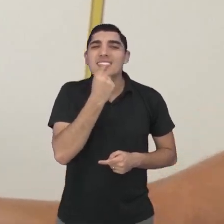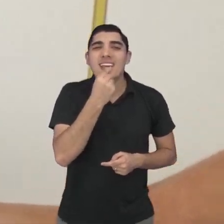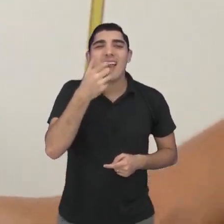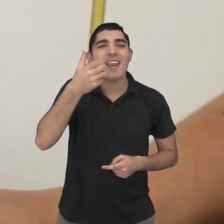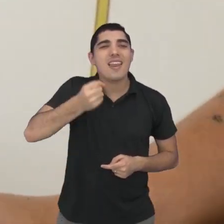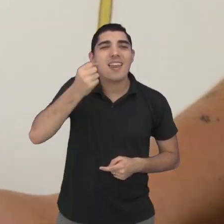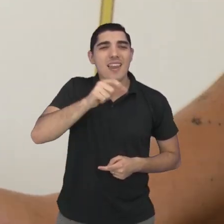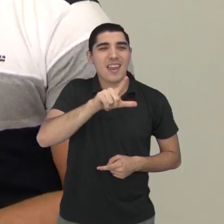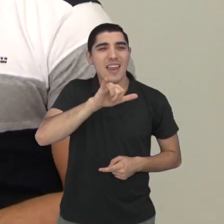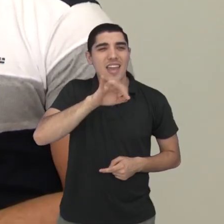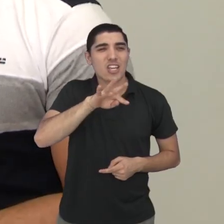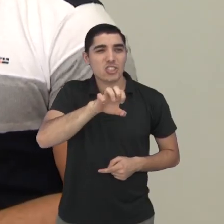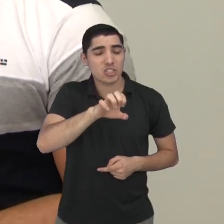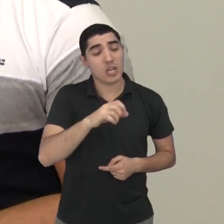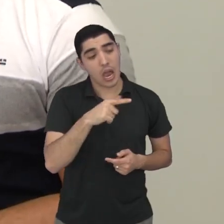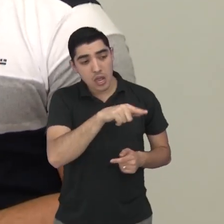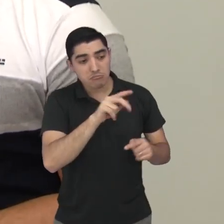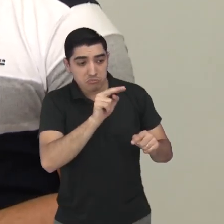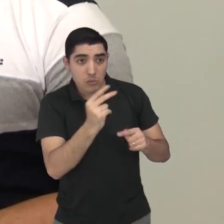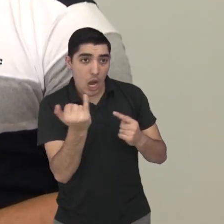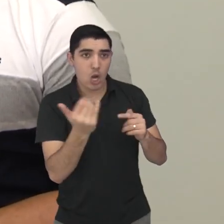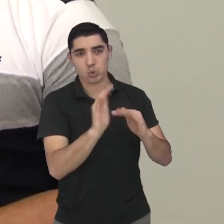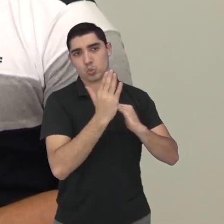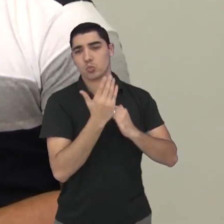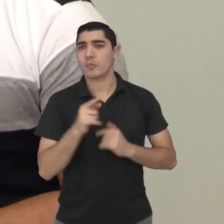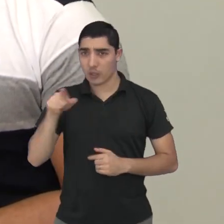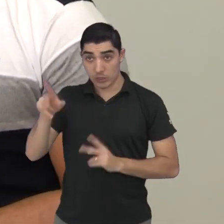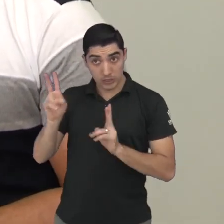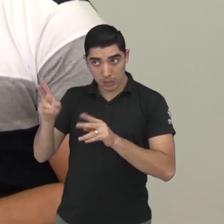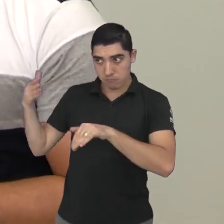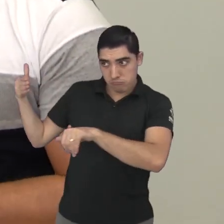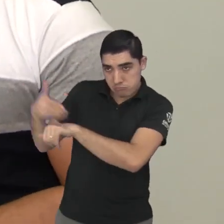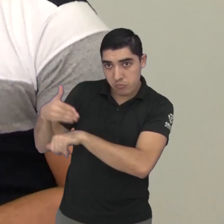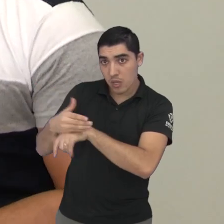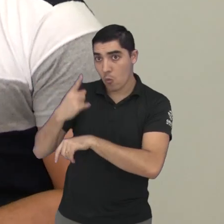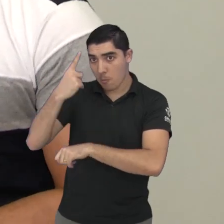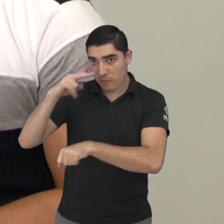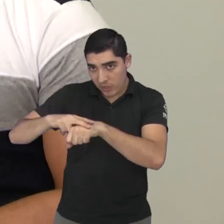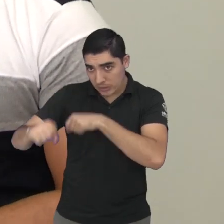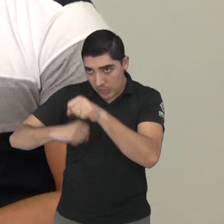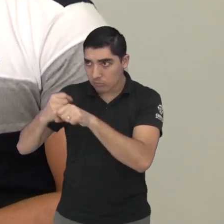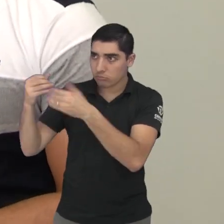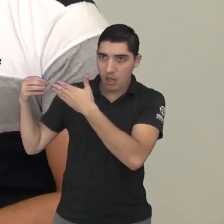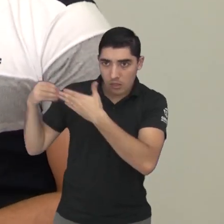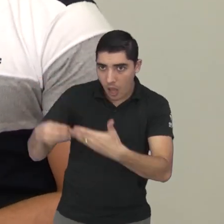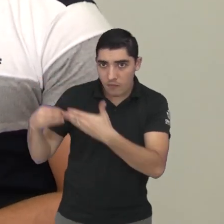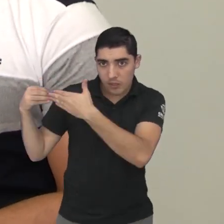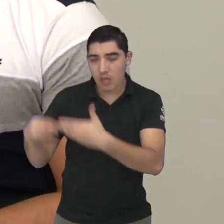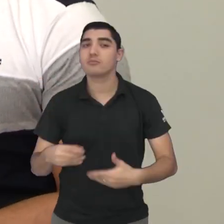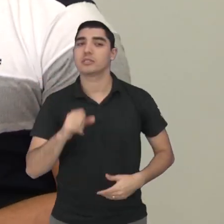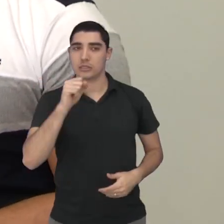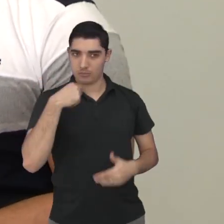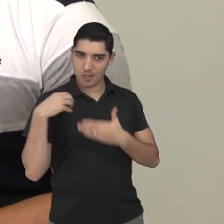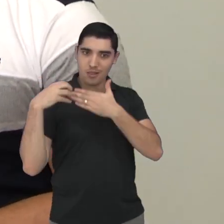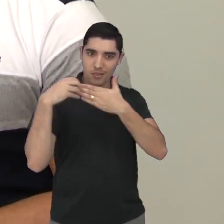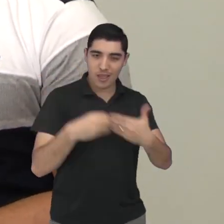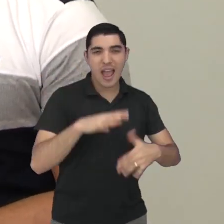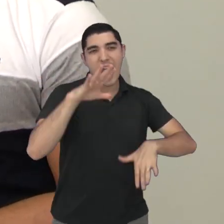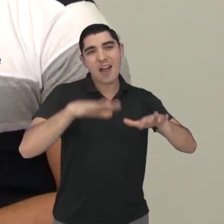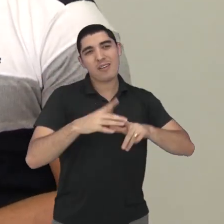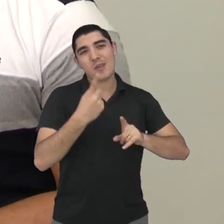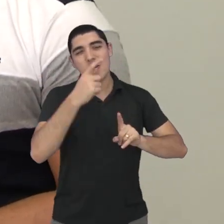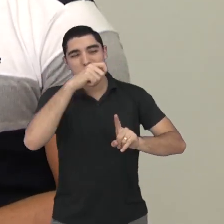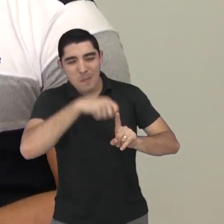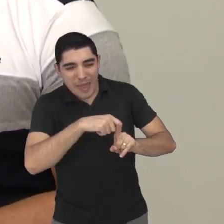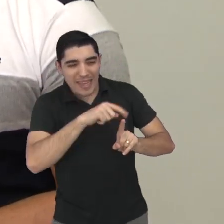tem feito. E você tá seguindo a risca, quer dizer, todo ano traz ele. Todo ano. Às vezes a gente pula um mês ou